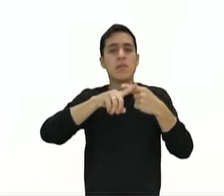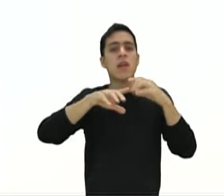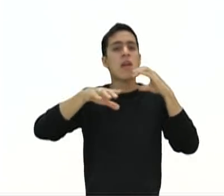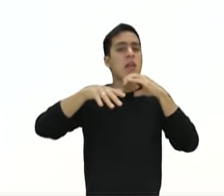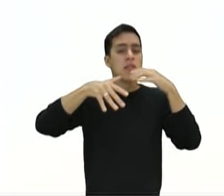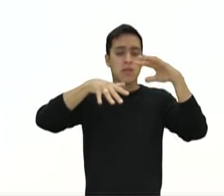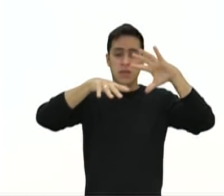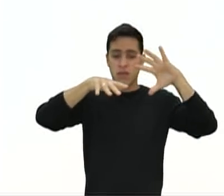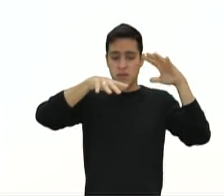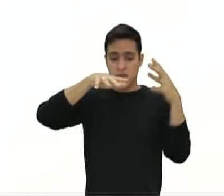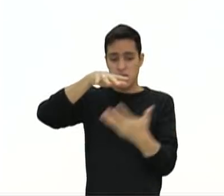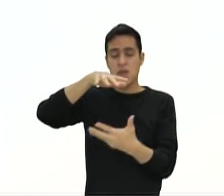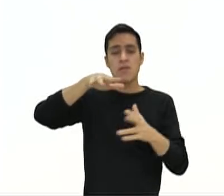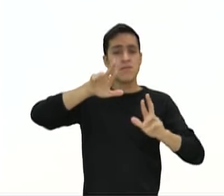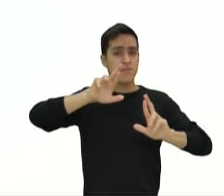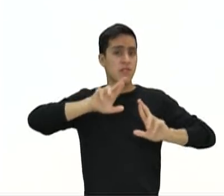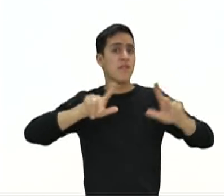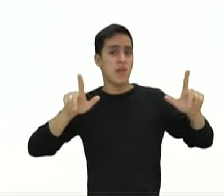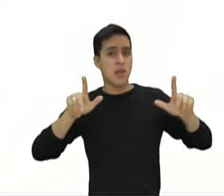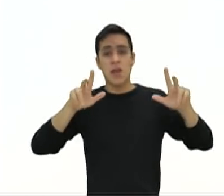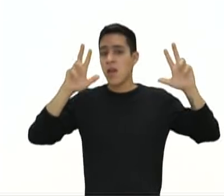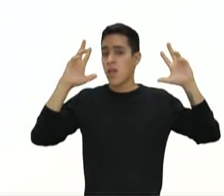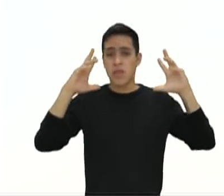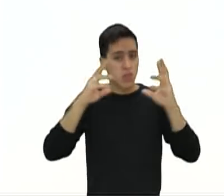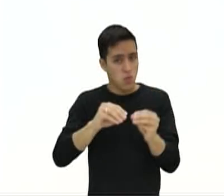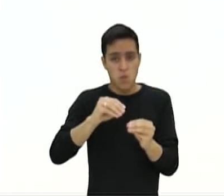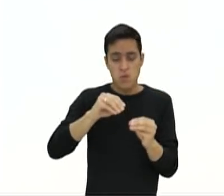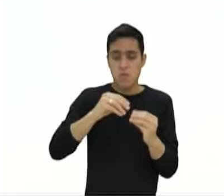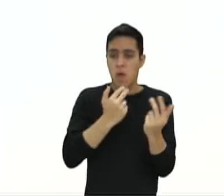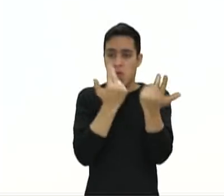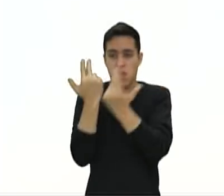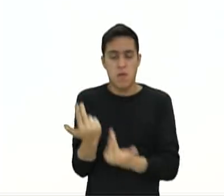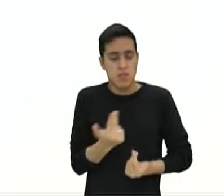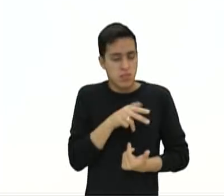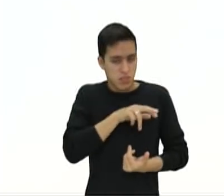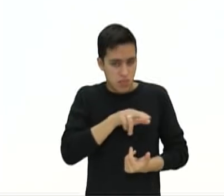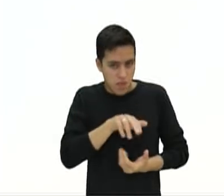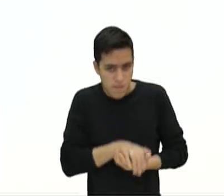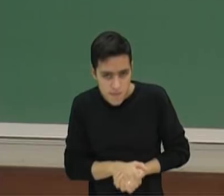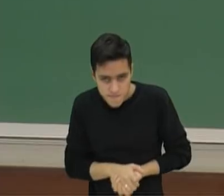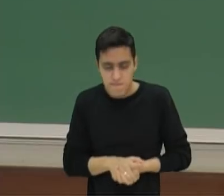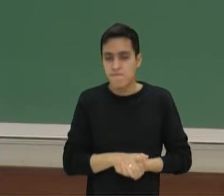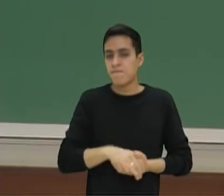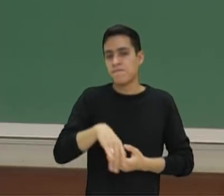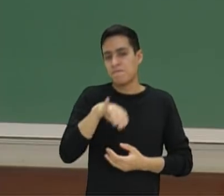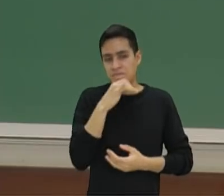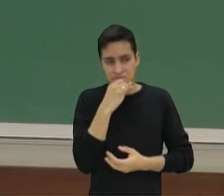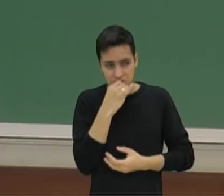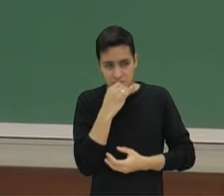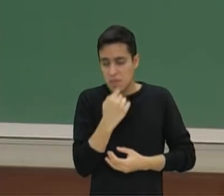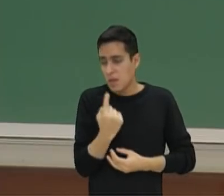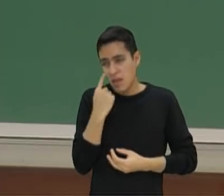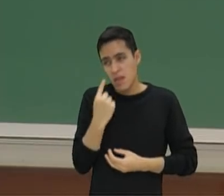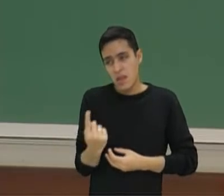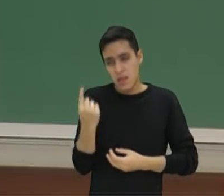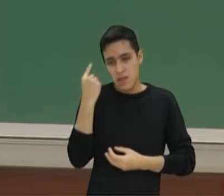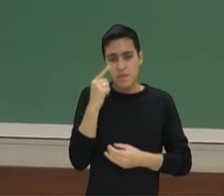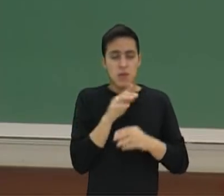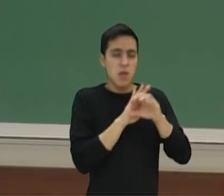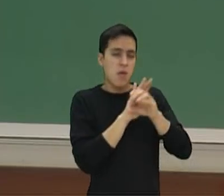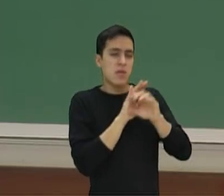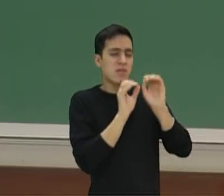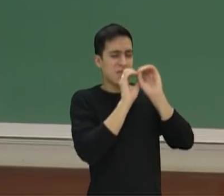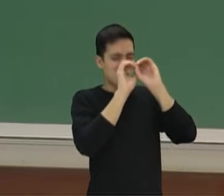calor irradiado do Sol na superfície terrestre. A gente pode observar claramente essa